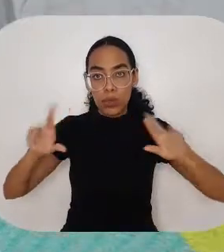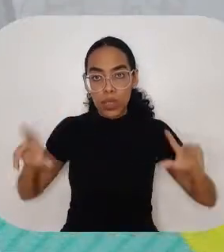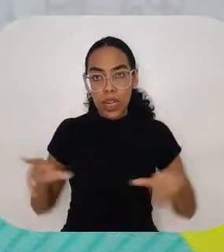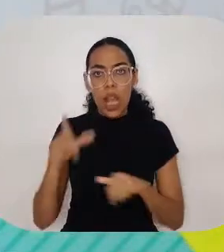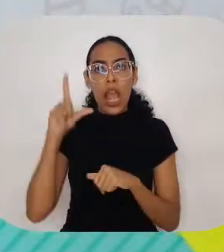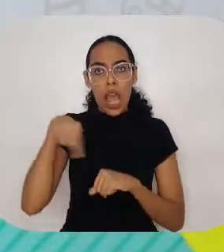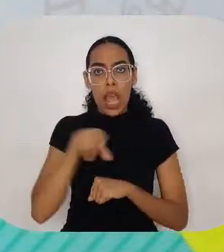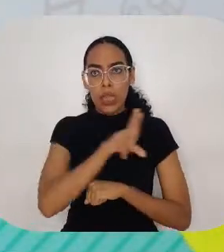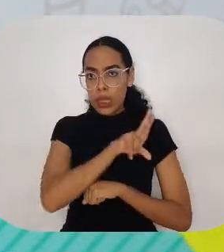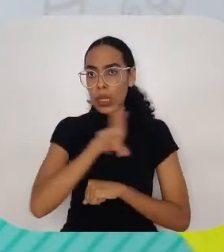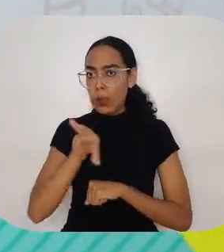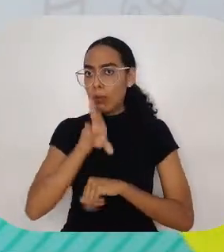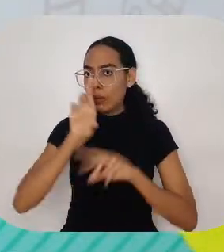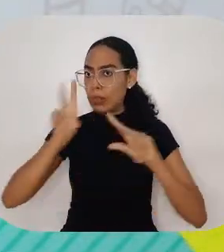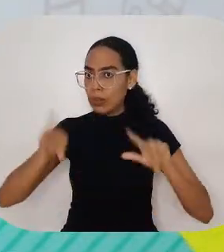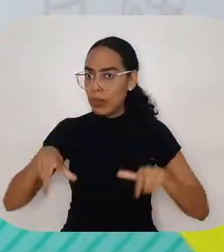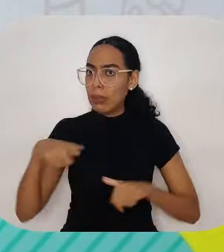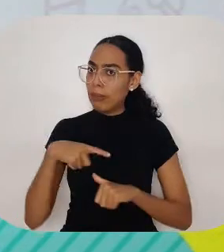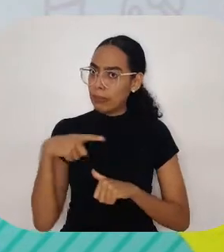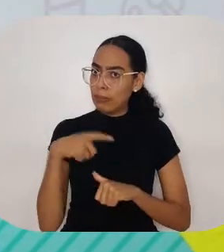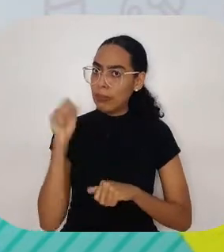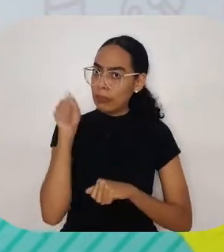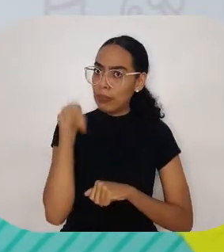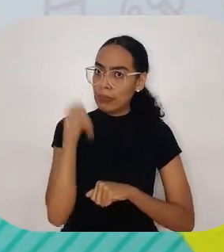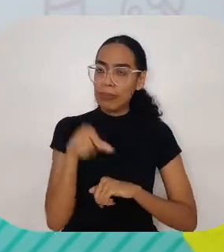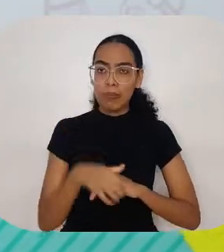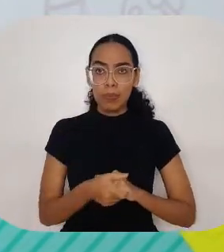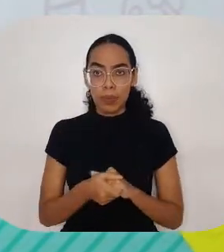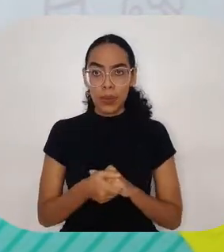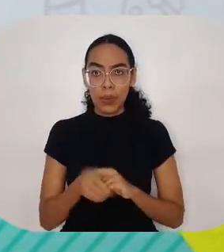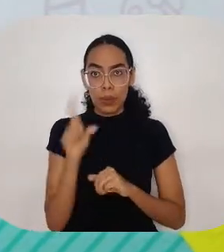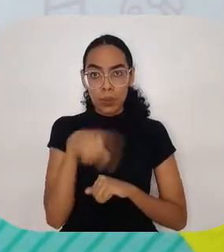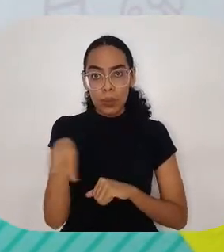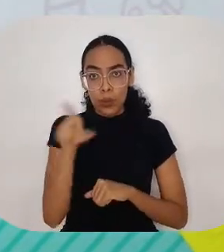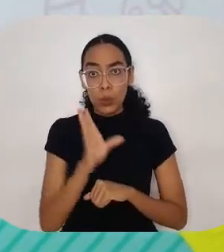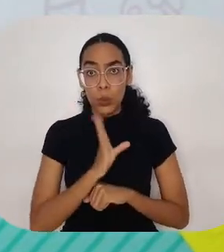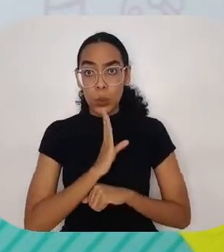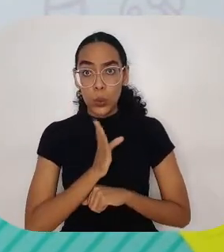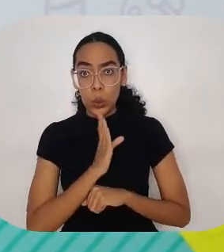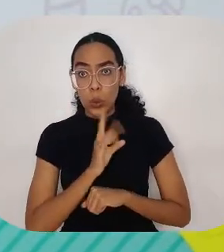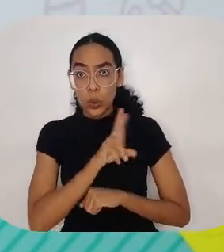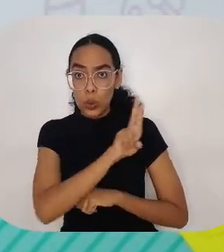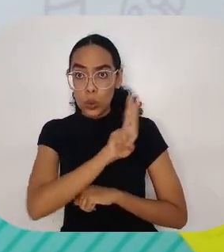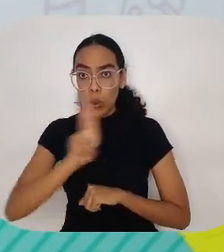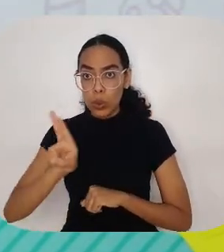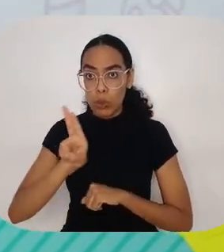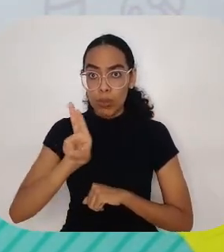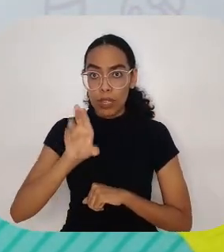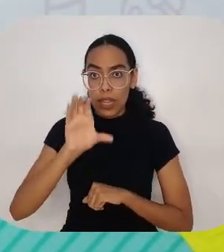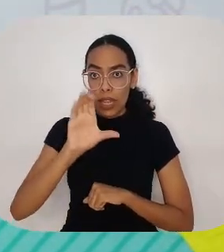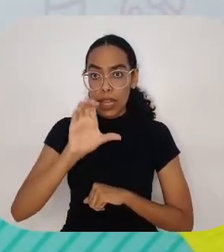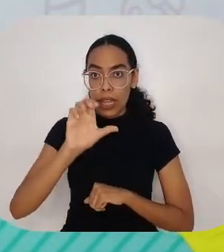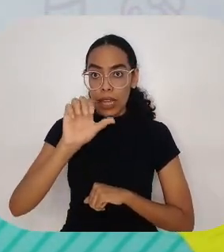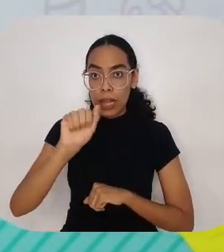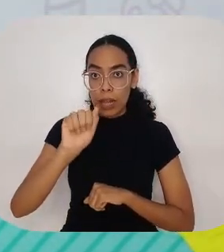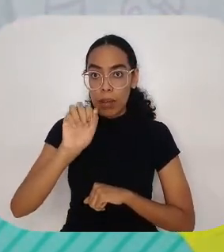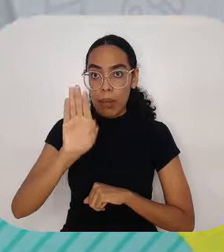Até nome diferente eles têm. Por algum acaso, você sabe o que é um